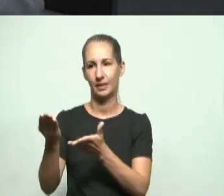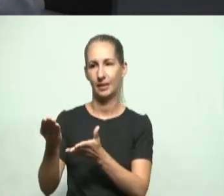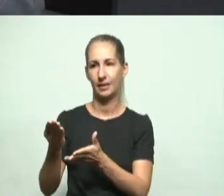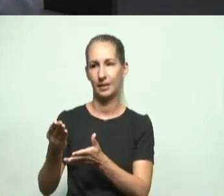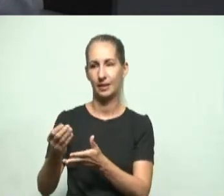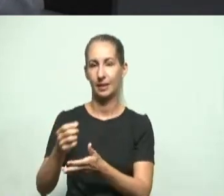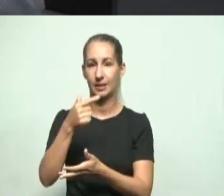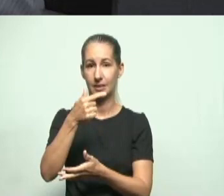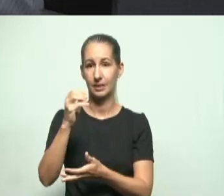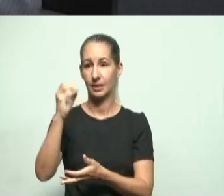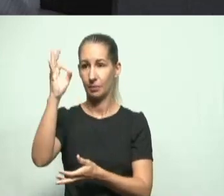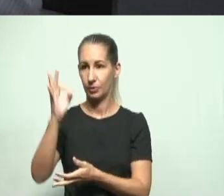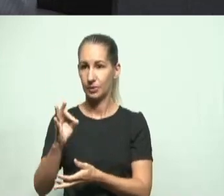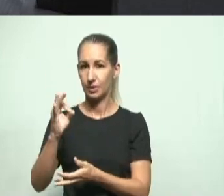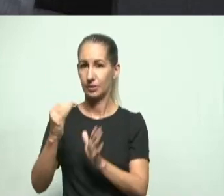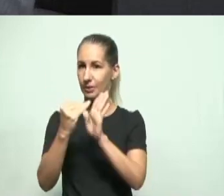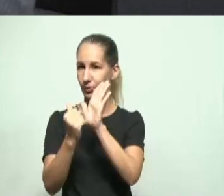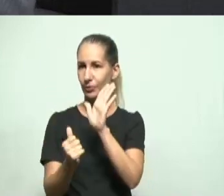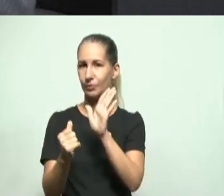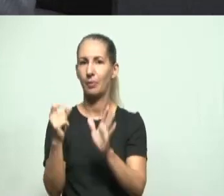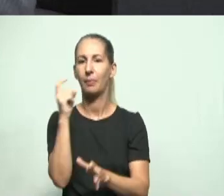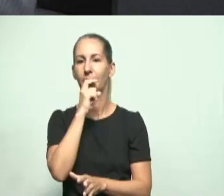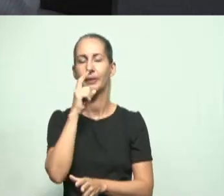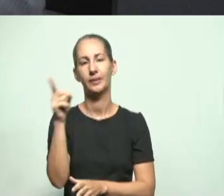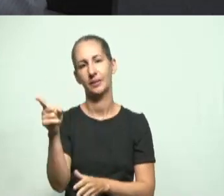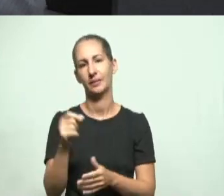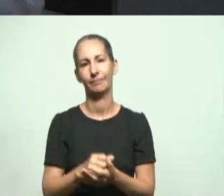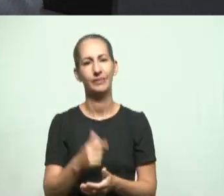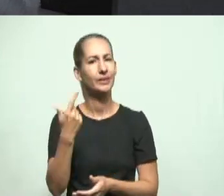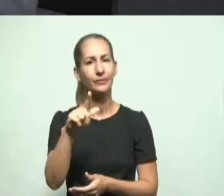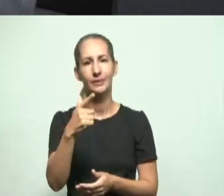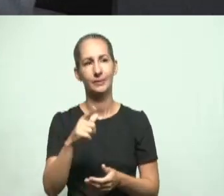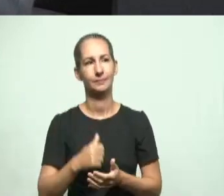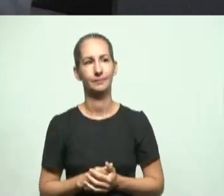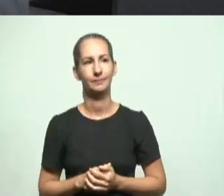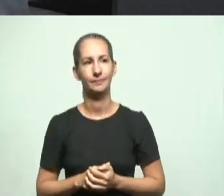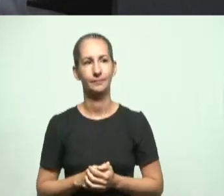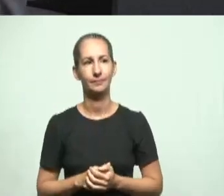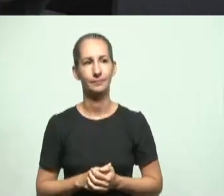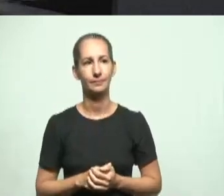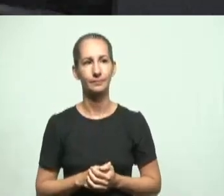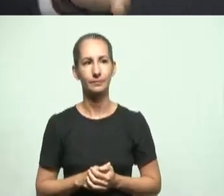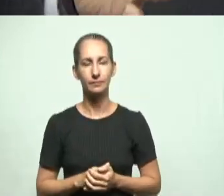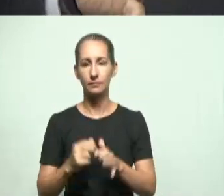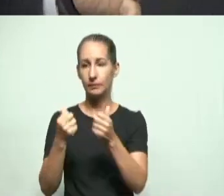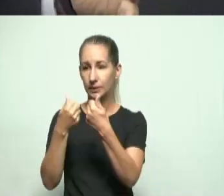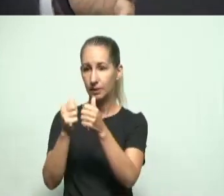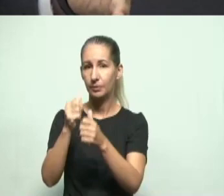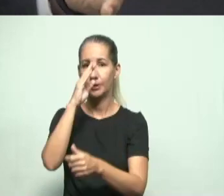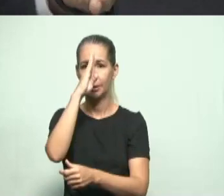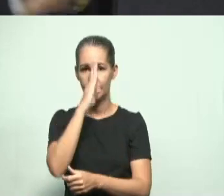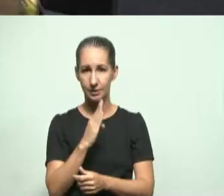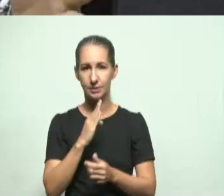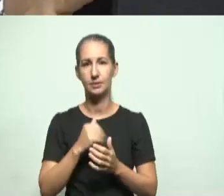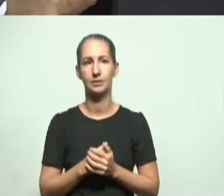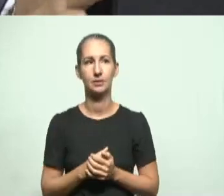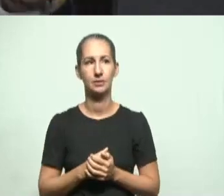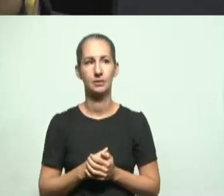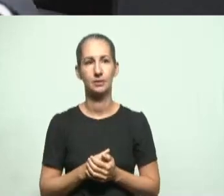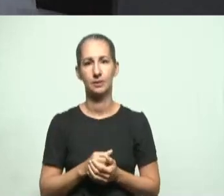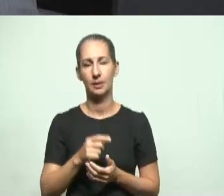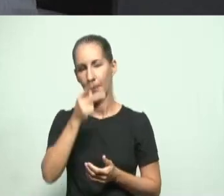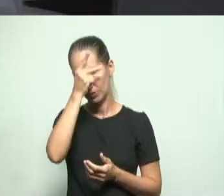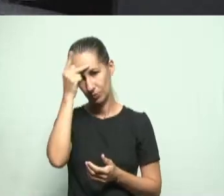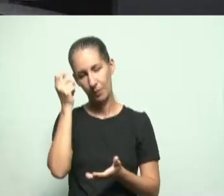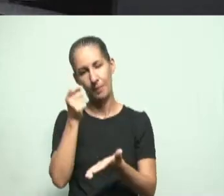lá, 70% de desconto, é mentira. Não existe isso. Então, o transporte de graça não é de graça. Alguém